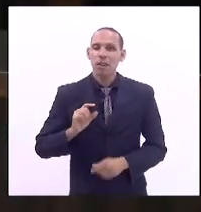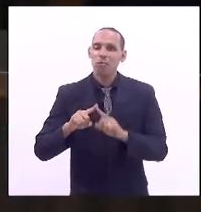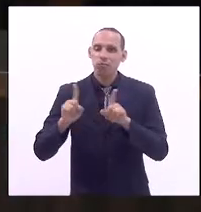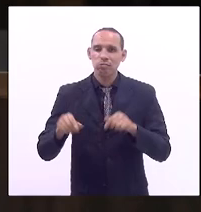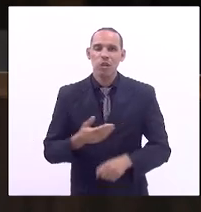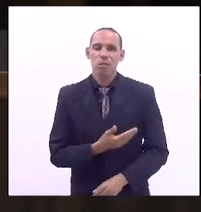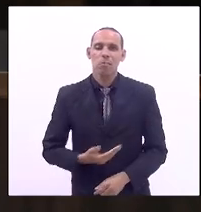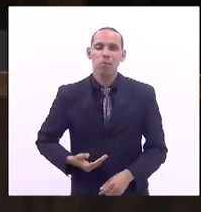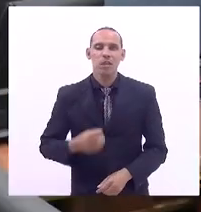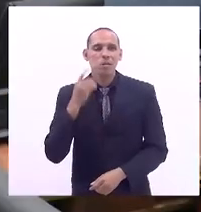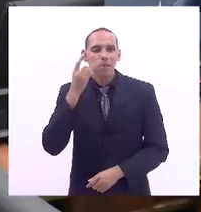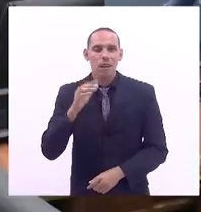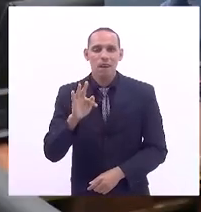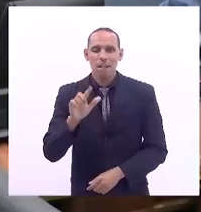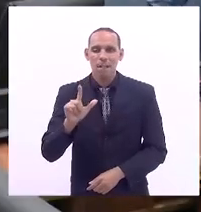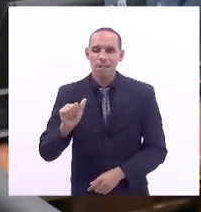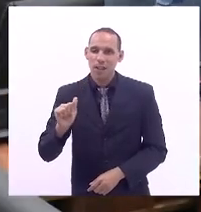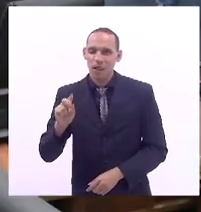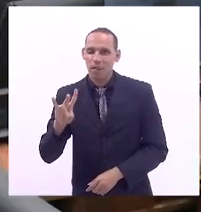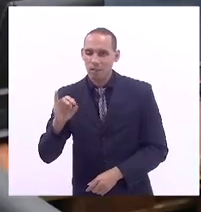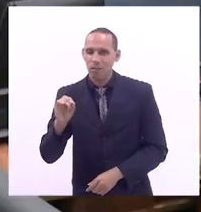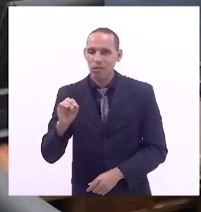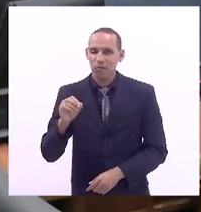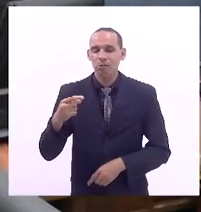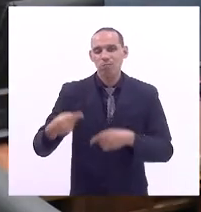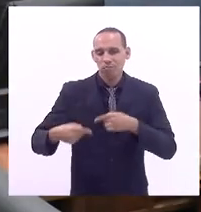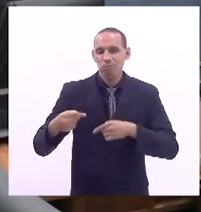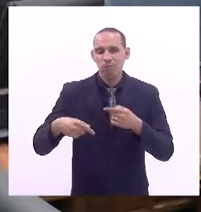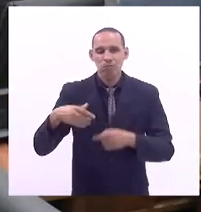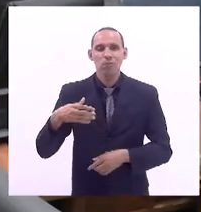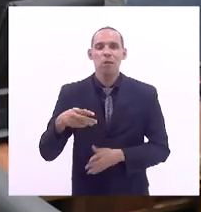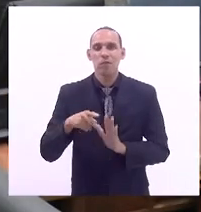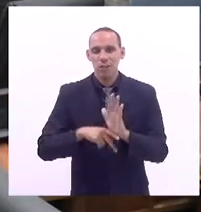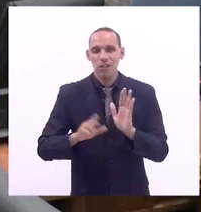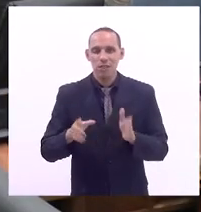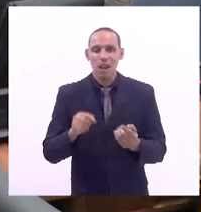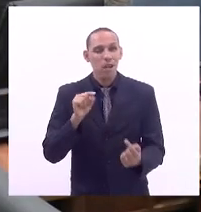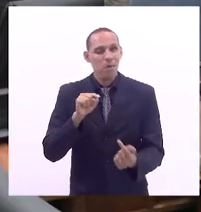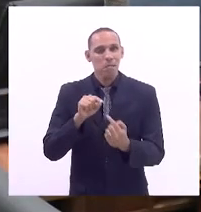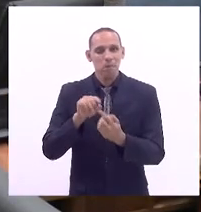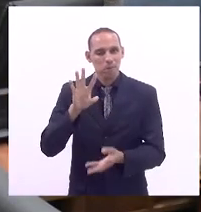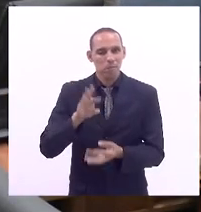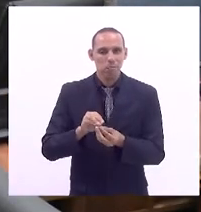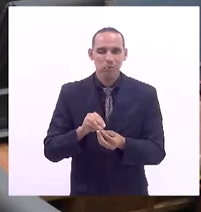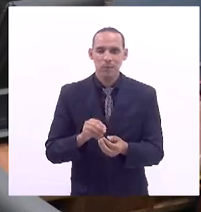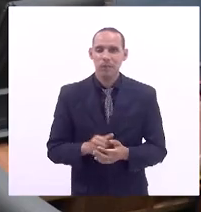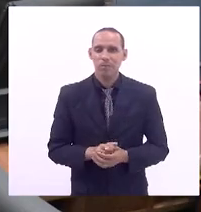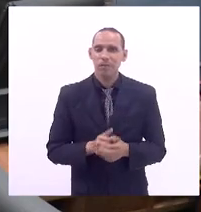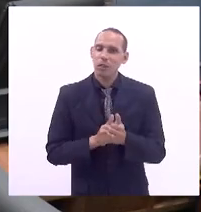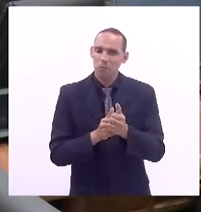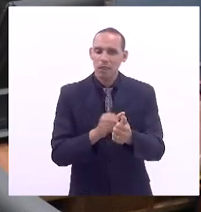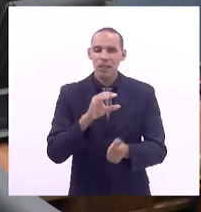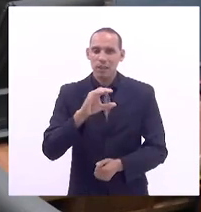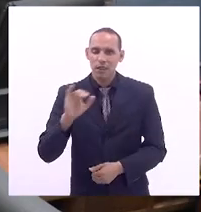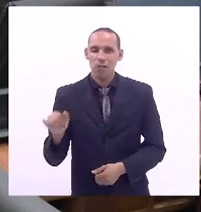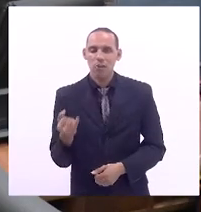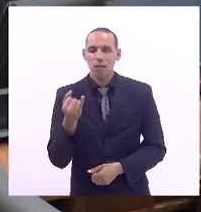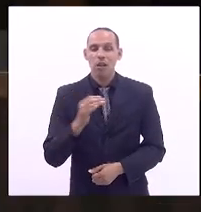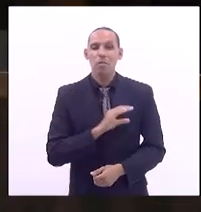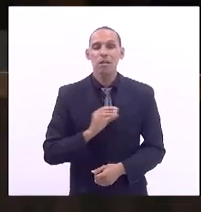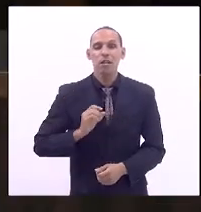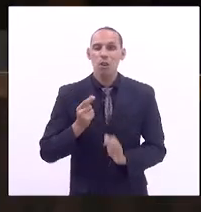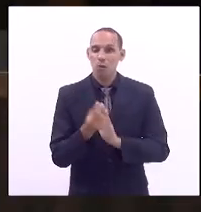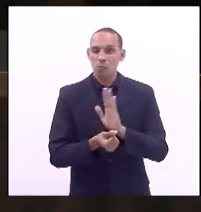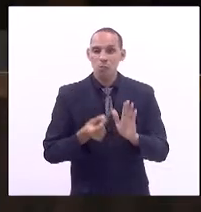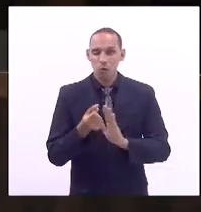público tá do Flávio e o silêncio acabou de discutir o projeto por favor parecer breve 1 e na comissão